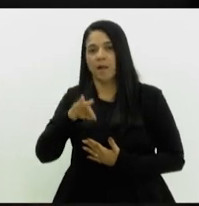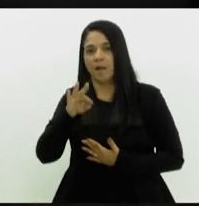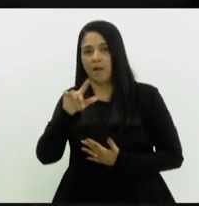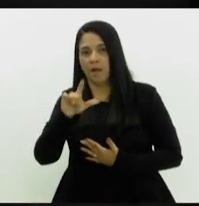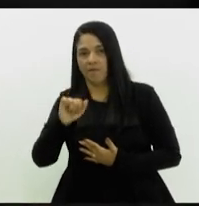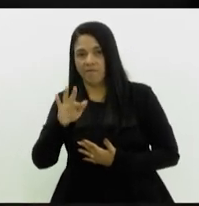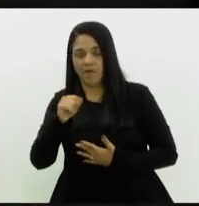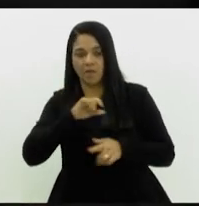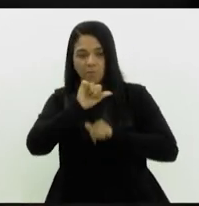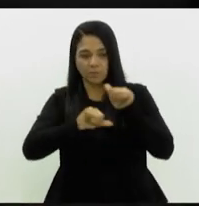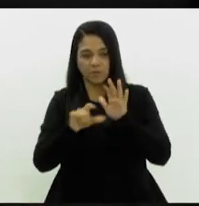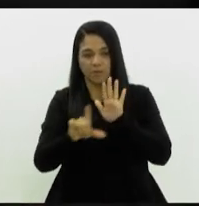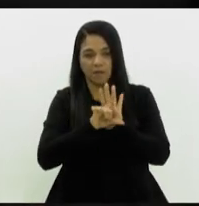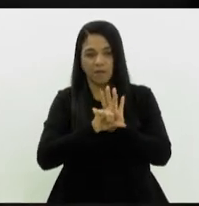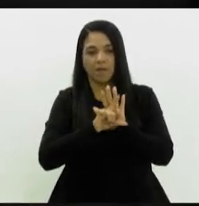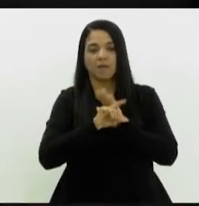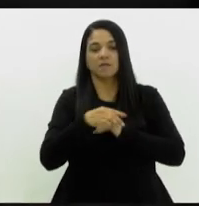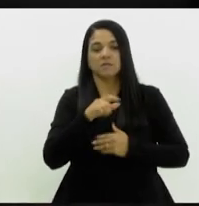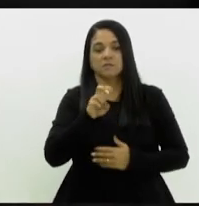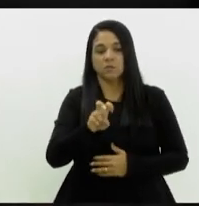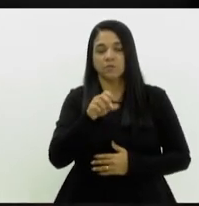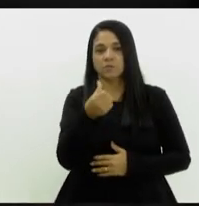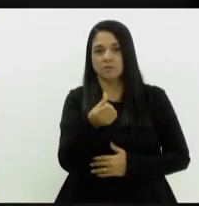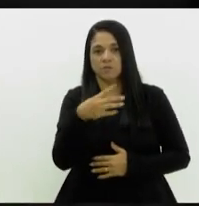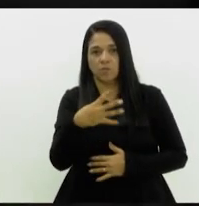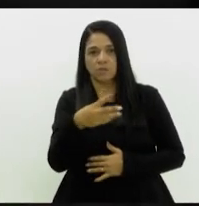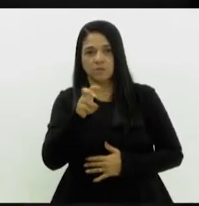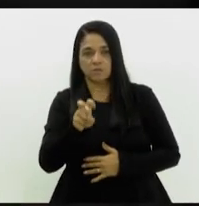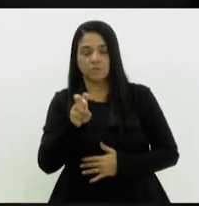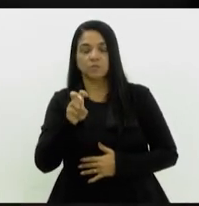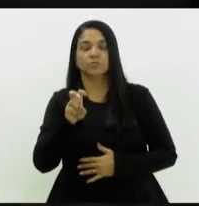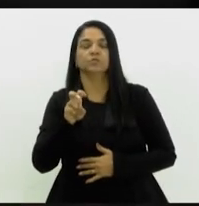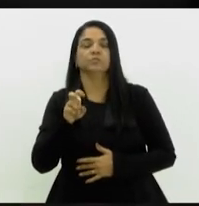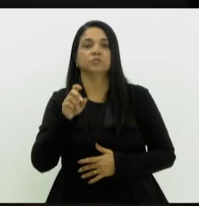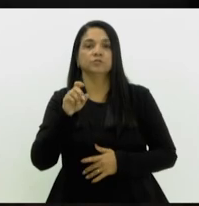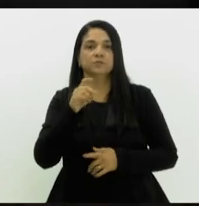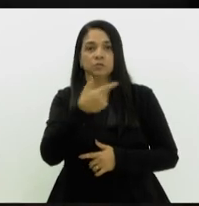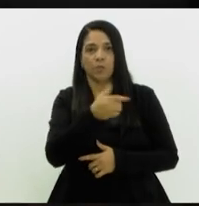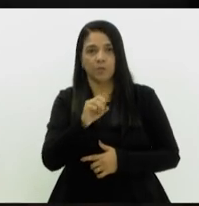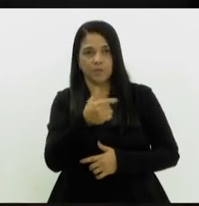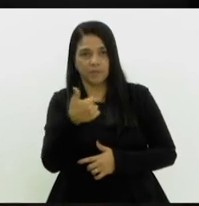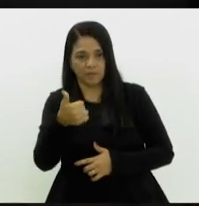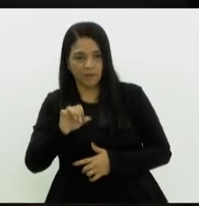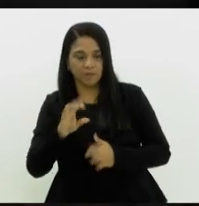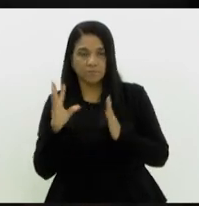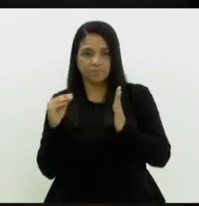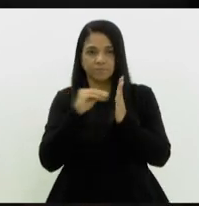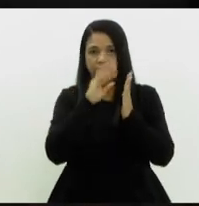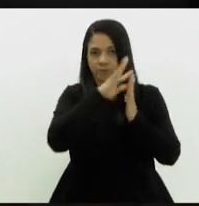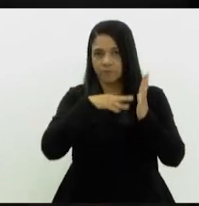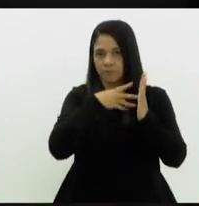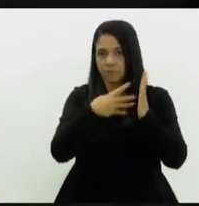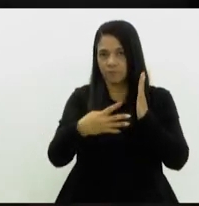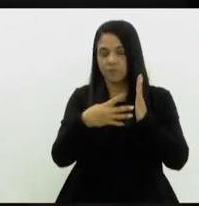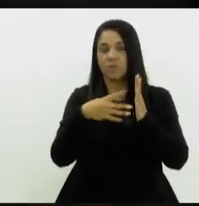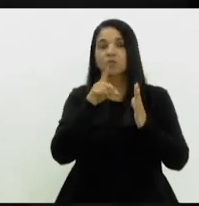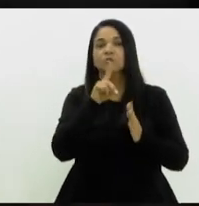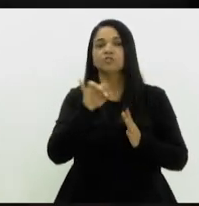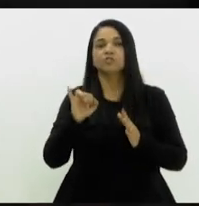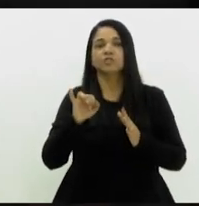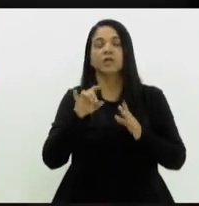número 5.645, de 6 de janeiro de 2010, incluindo no calendário oficial do Estado do Rio de Janeiro o